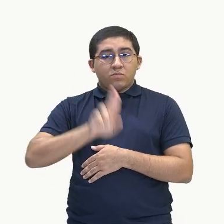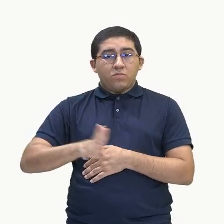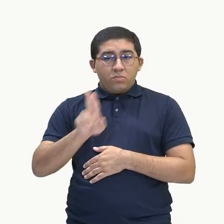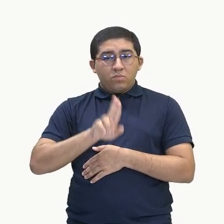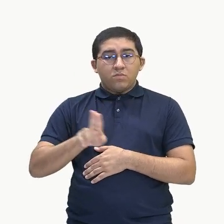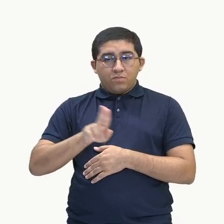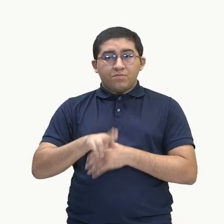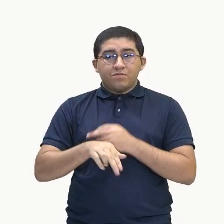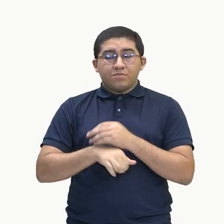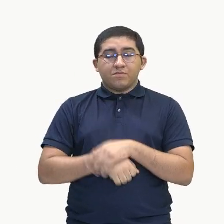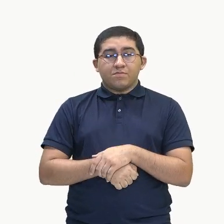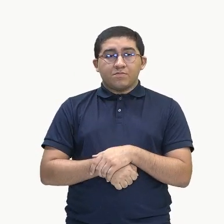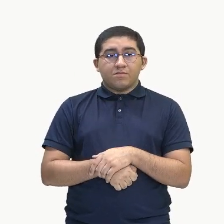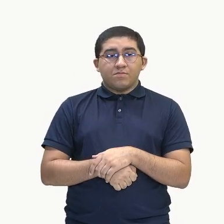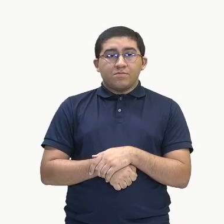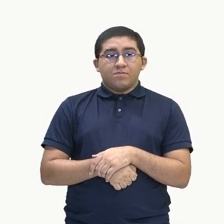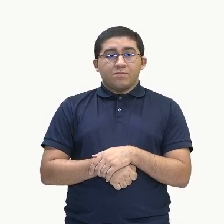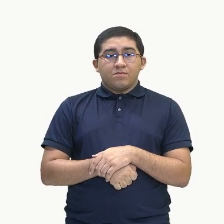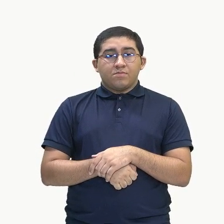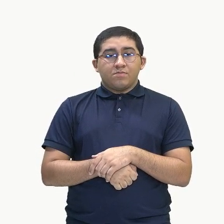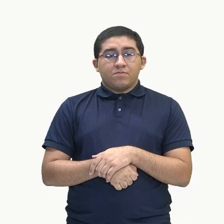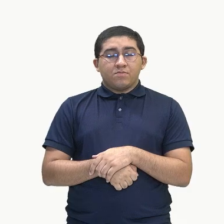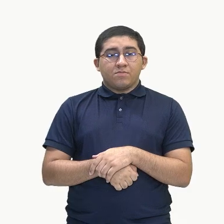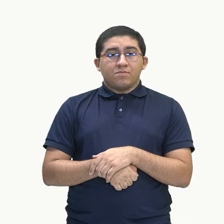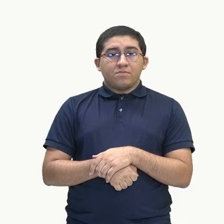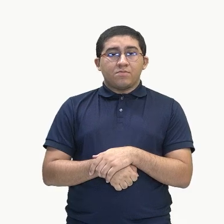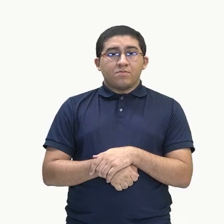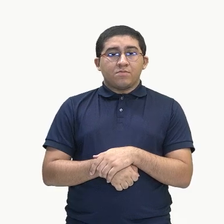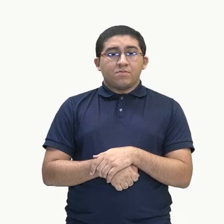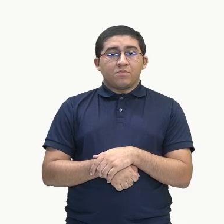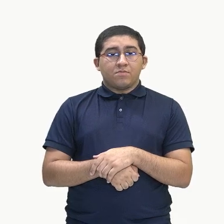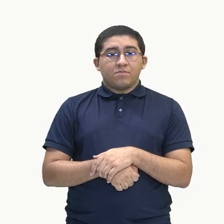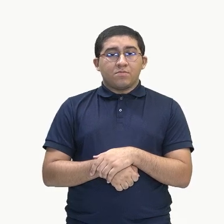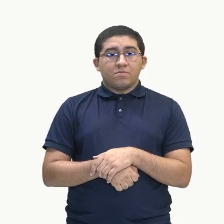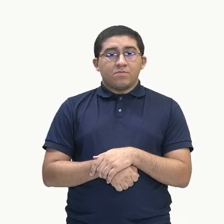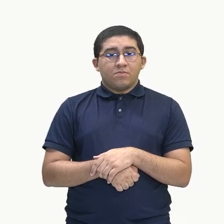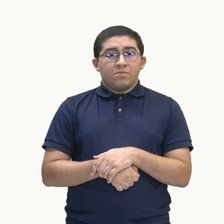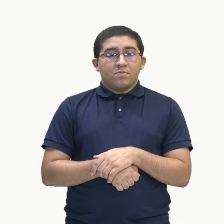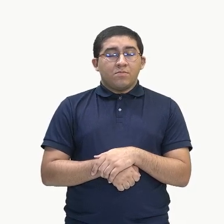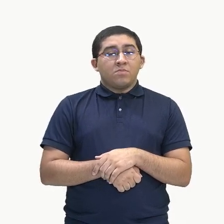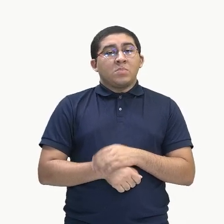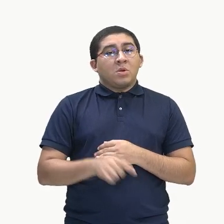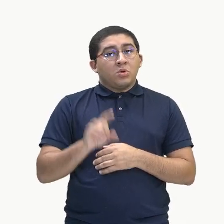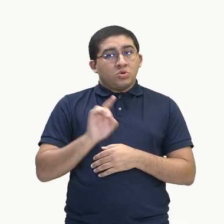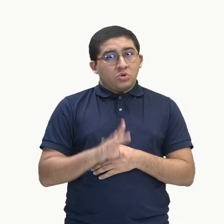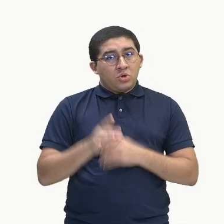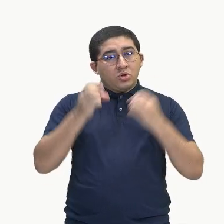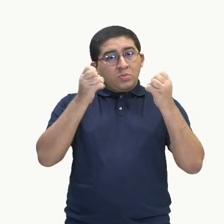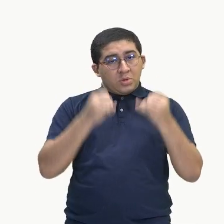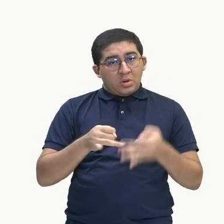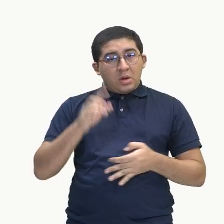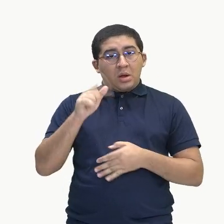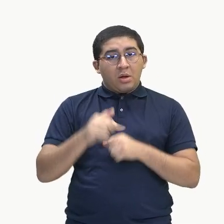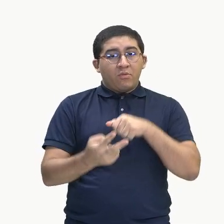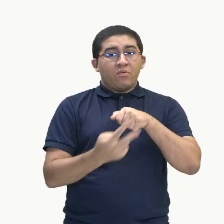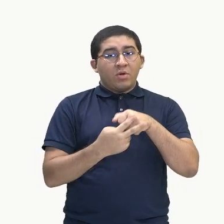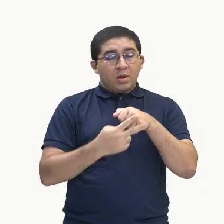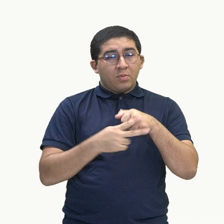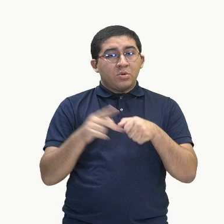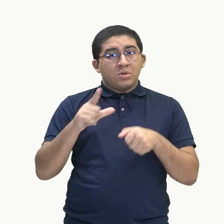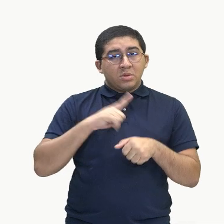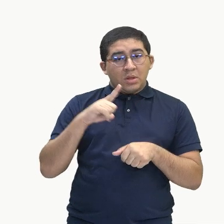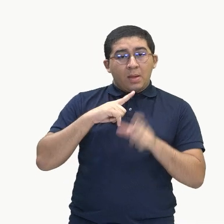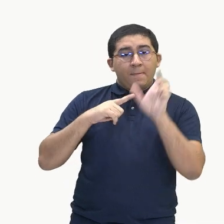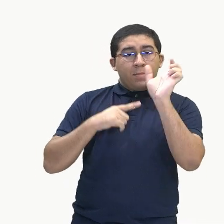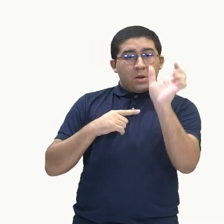vocês aqui um pouco o que é o gerúndio, que é essa forma nominal aí dos verbos, que tem essa terminação